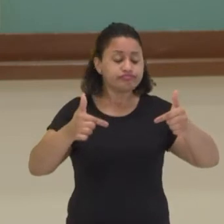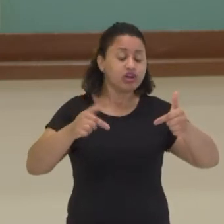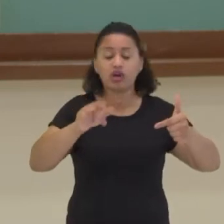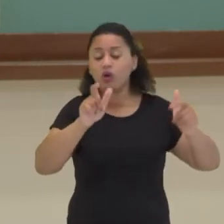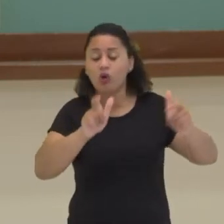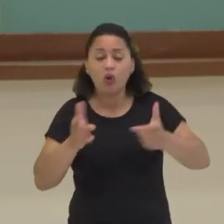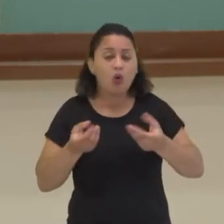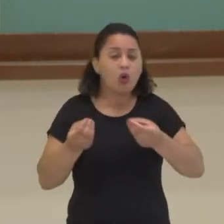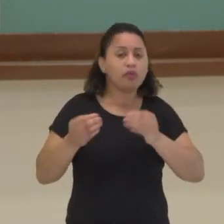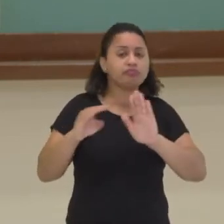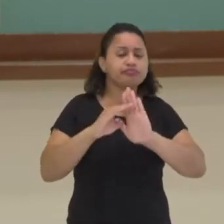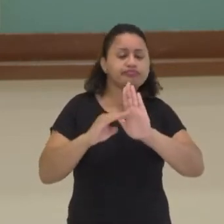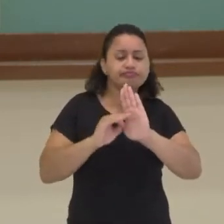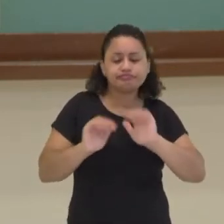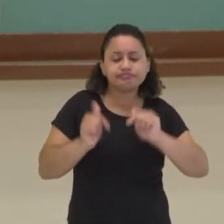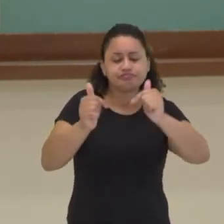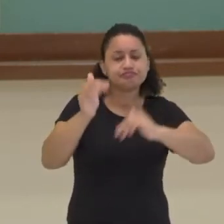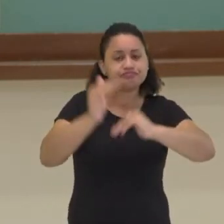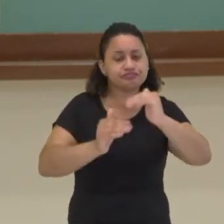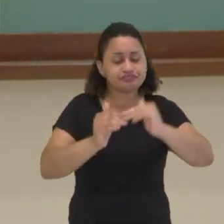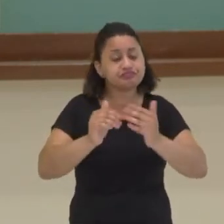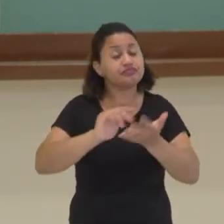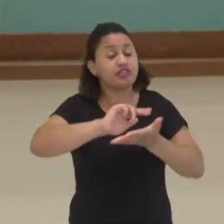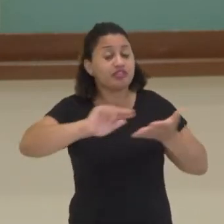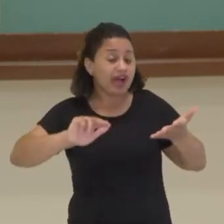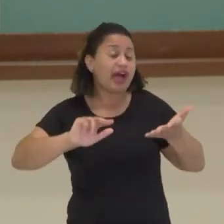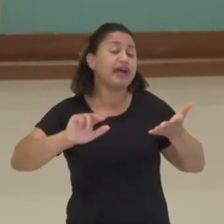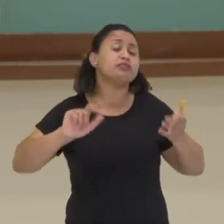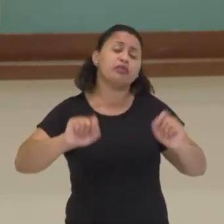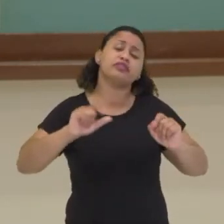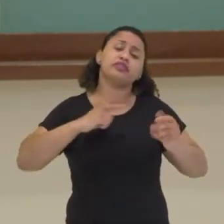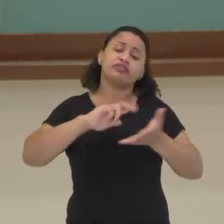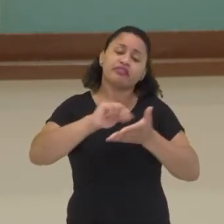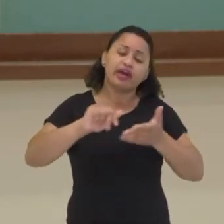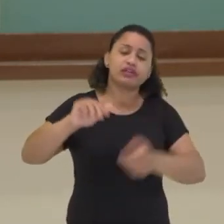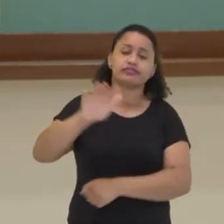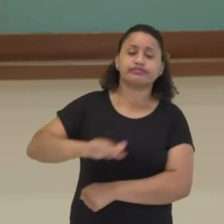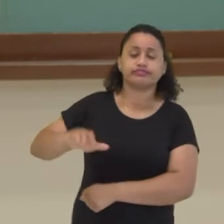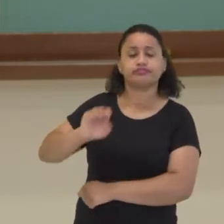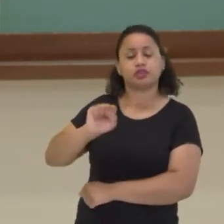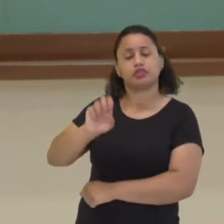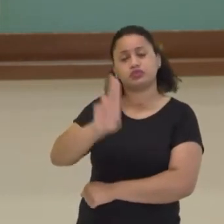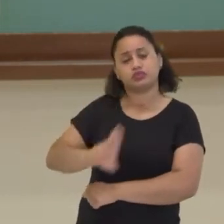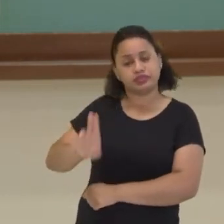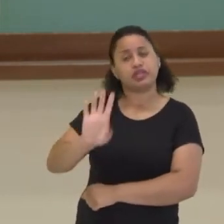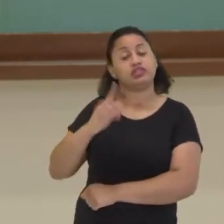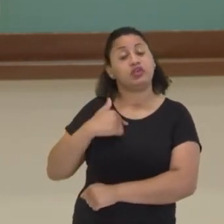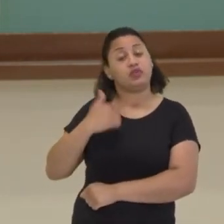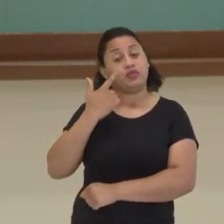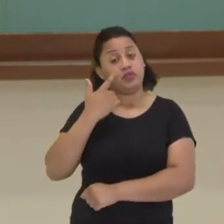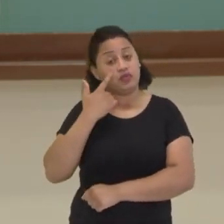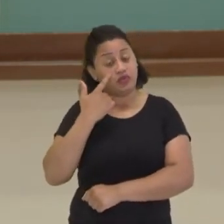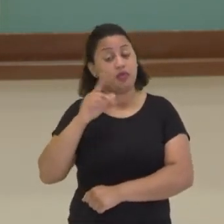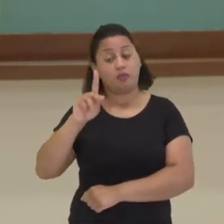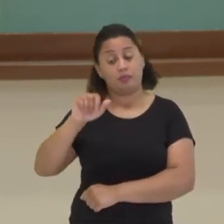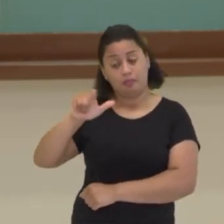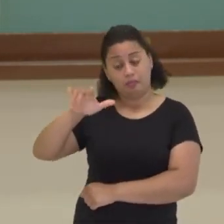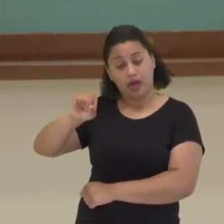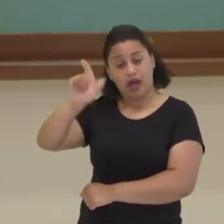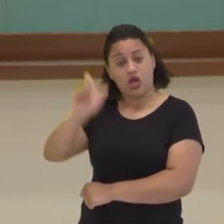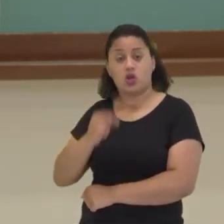desse princípio. Então, eu posso aplicar ele em diversas situações, né? A gente já viu agora em relação ao Paulo, agora